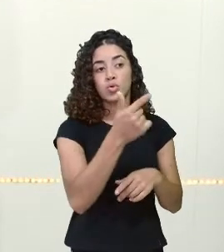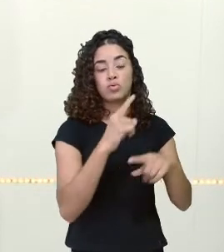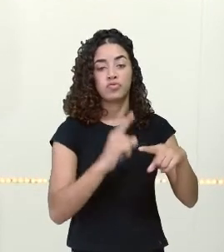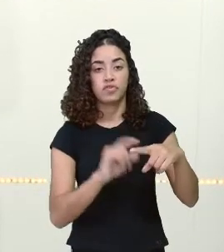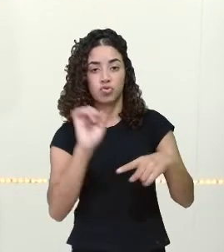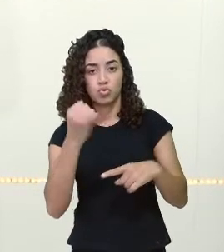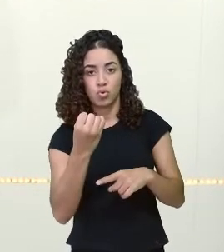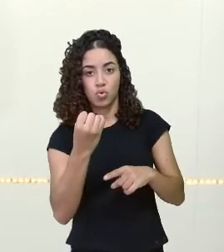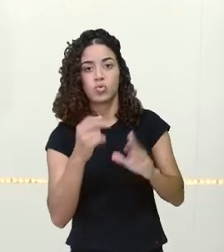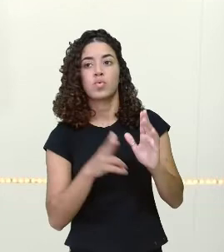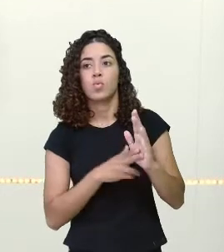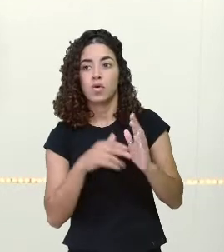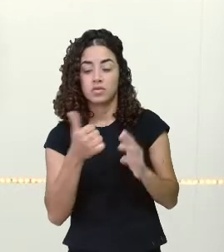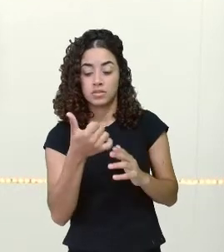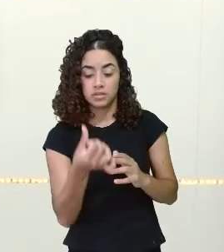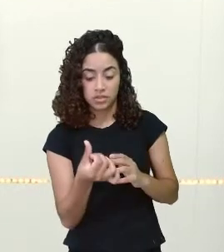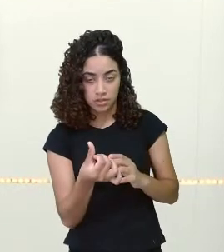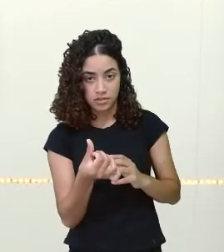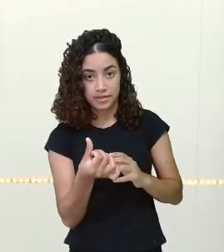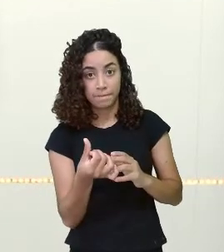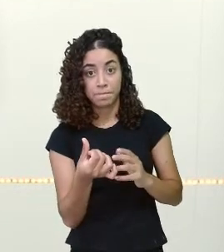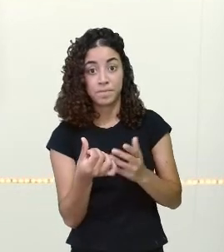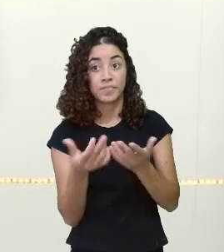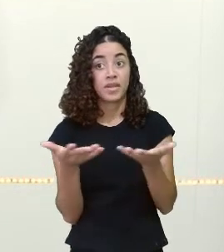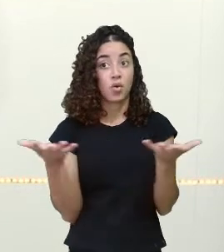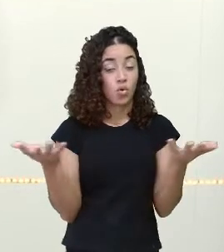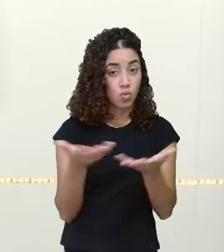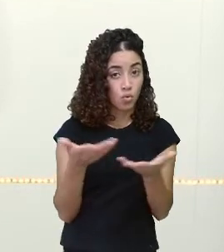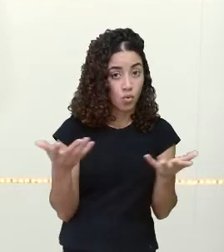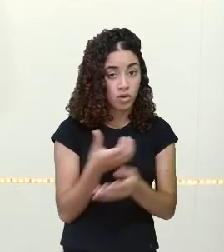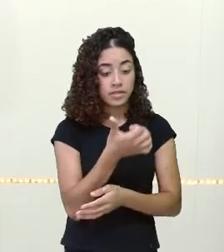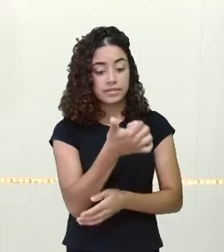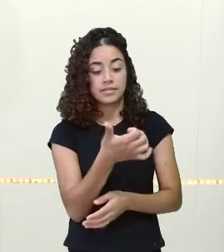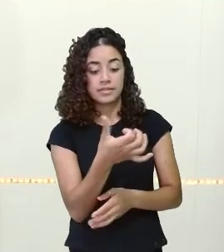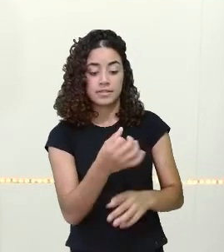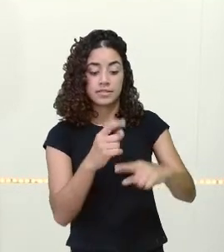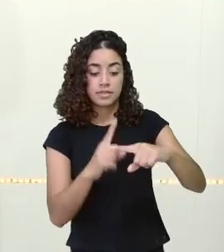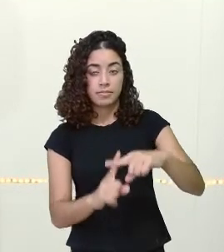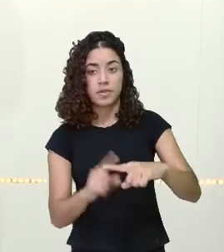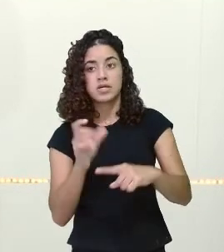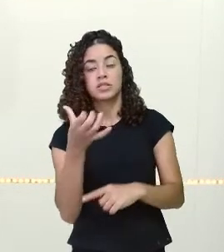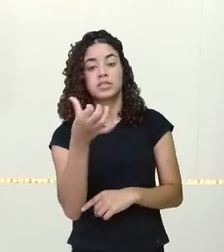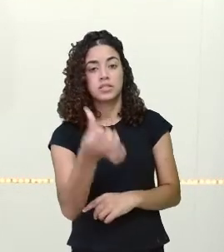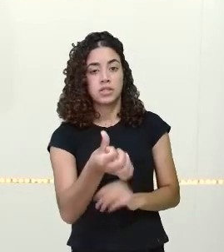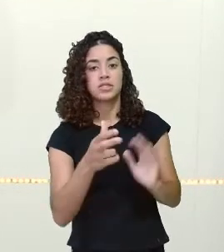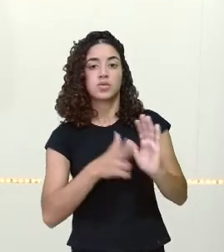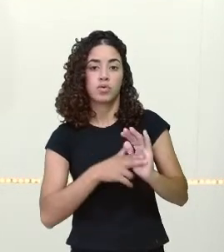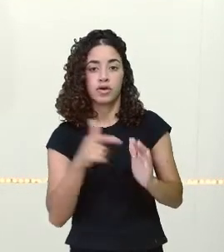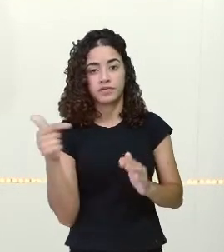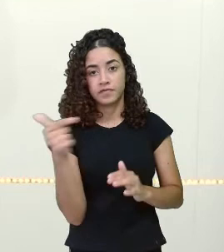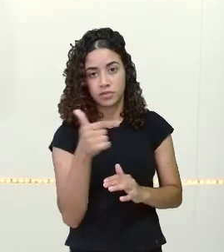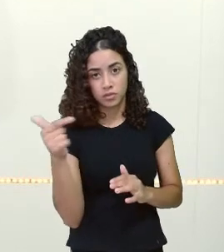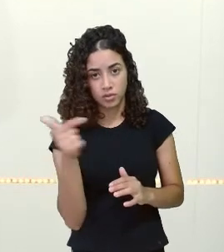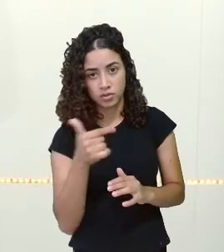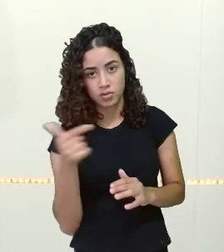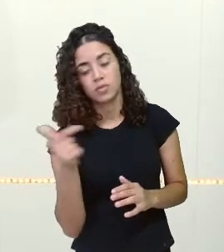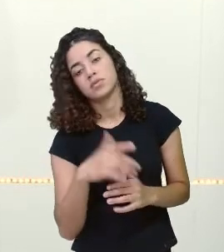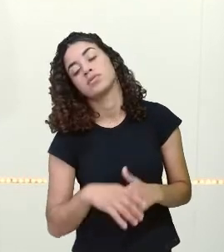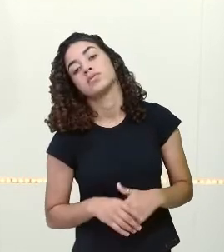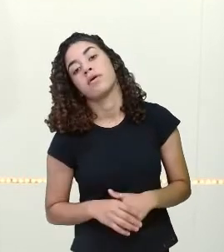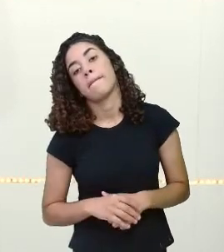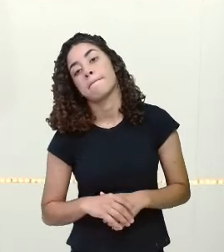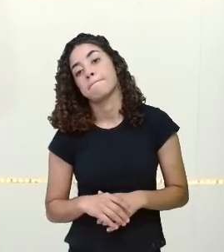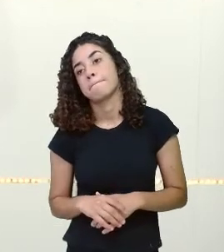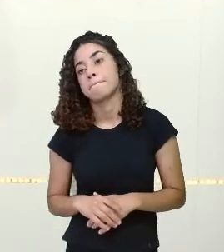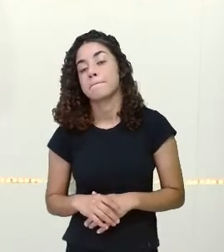2 vezes 8 igual a 16. E a gente vai somar mais 6. Então, a gente tem um resultado